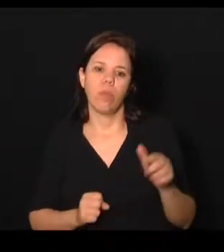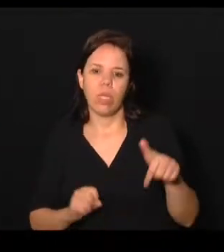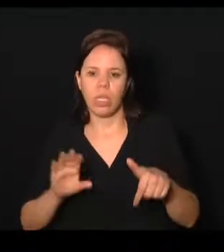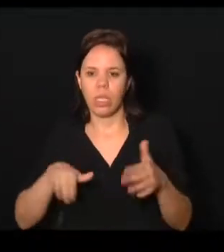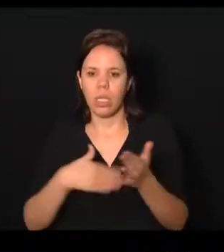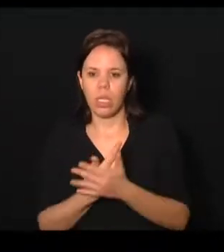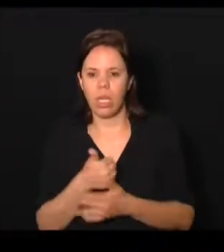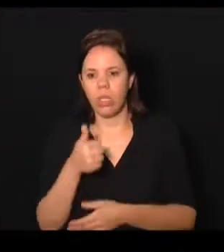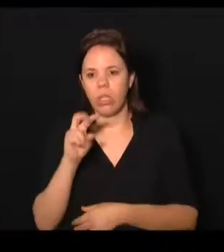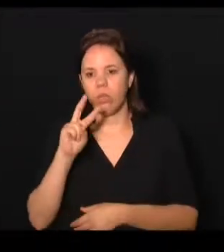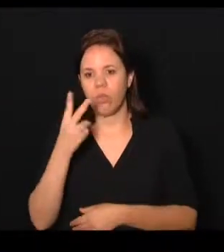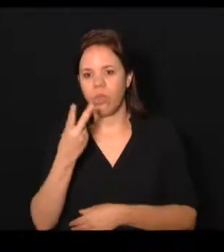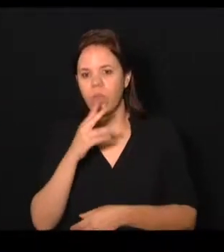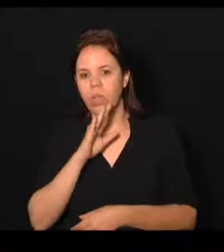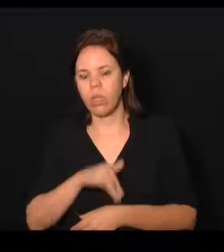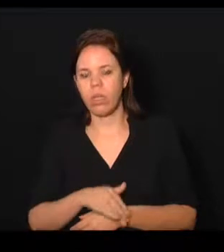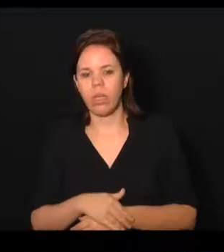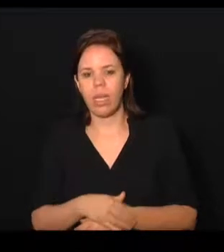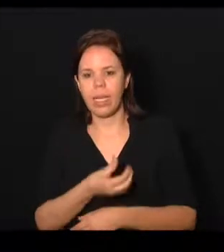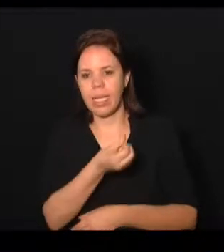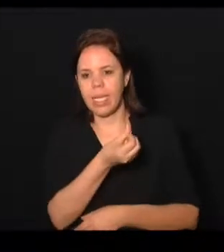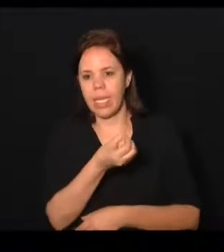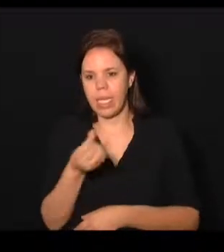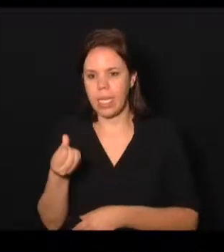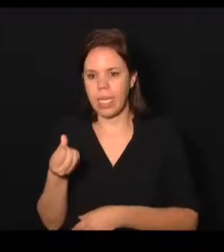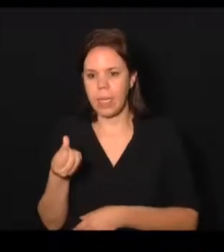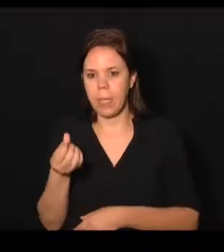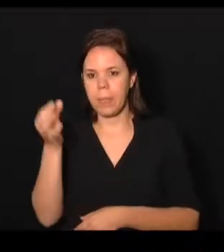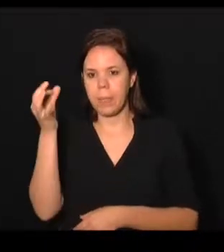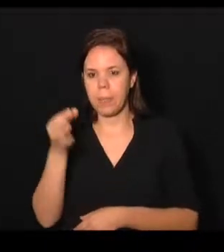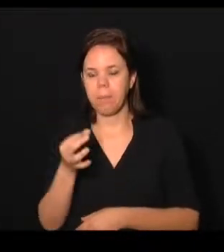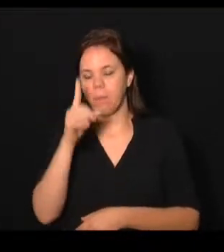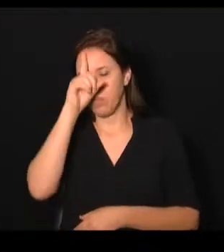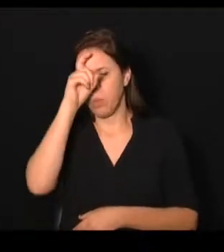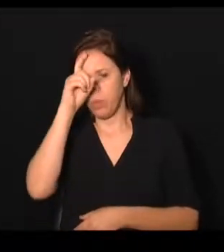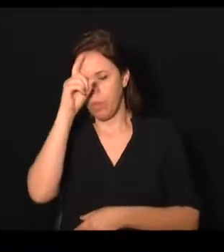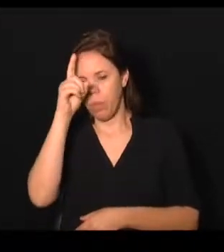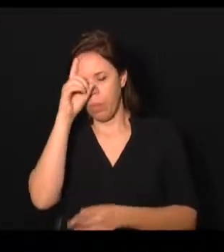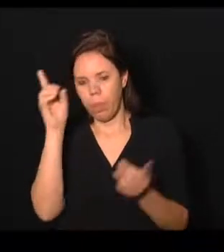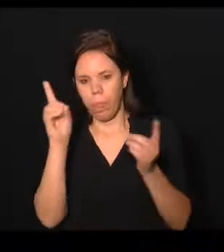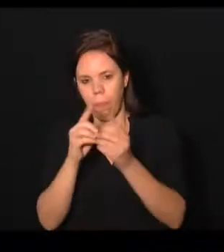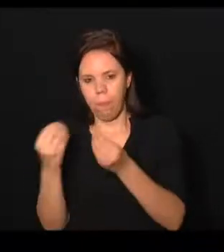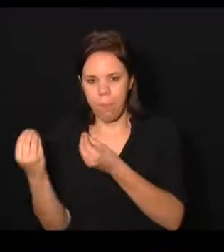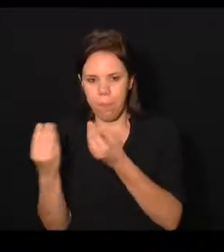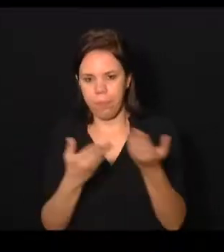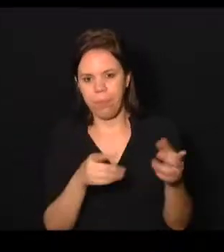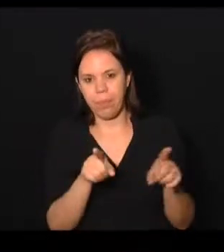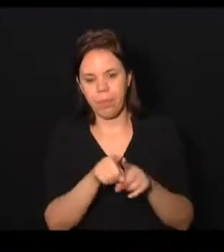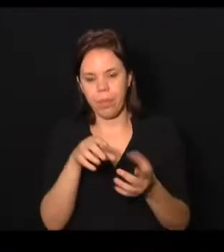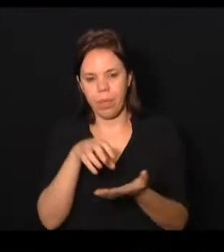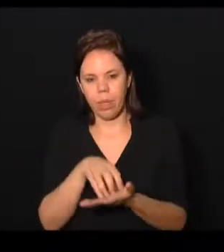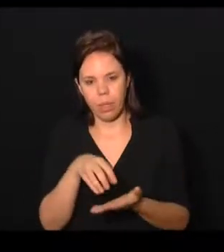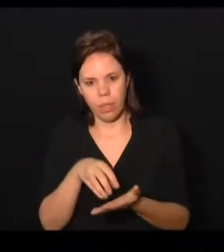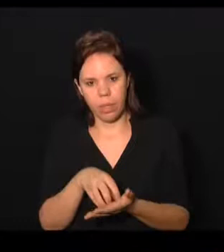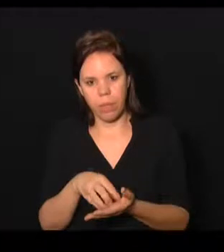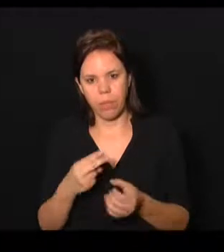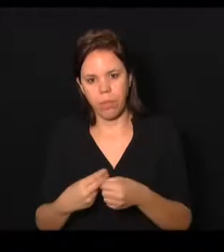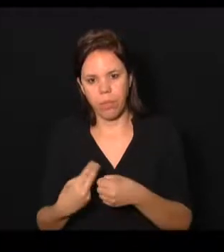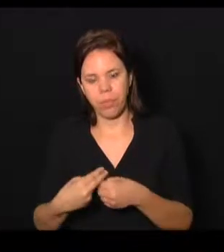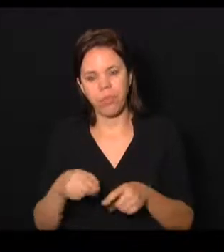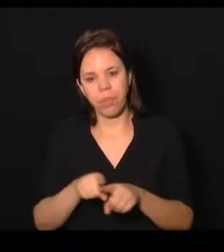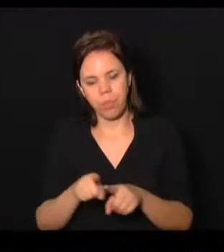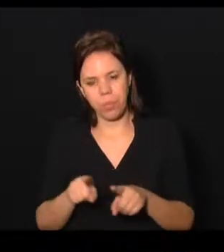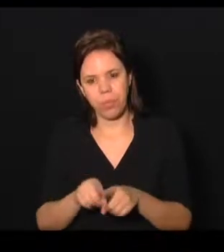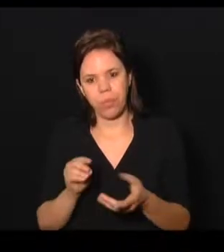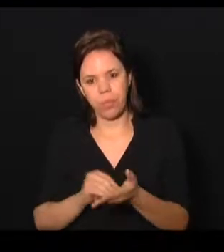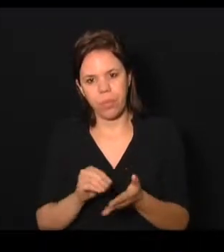66% da rede hospitalar de Campinas. Como eu disse, auxiliando o Hemocentro também nessa necessidade